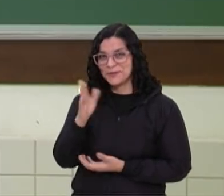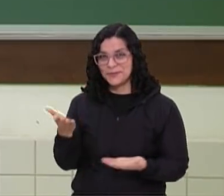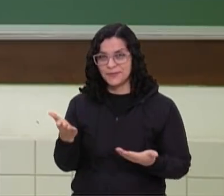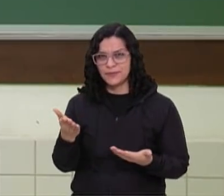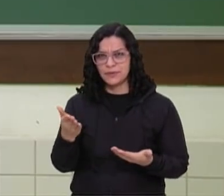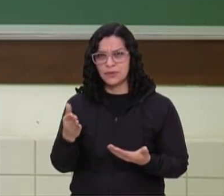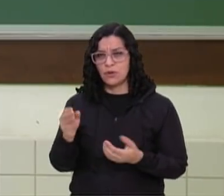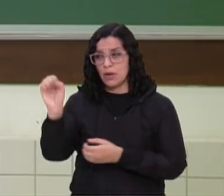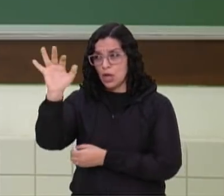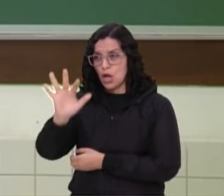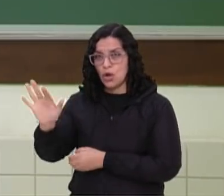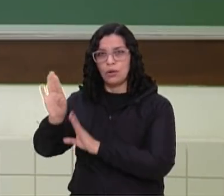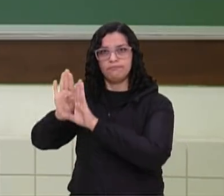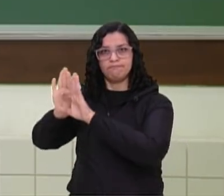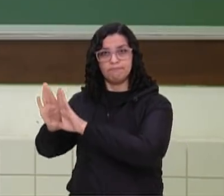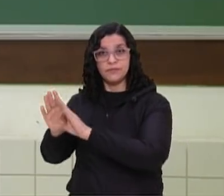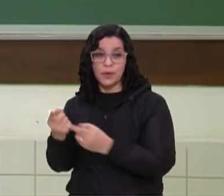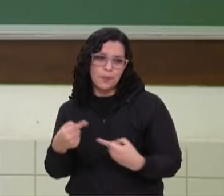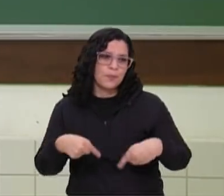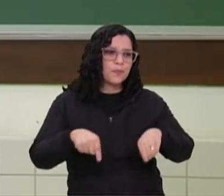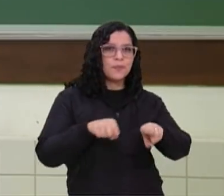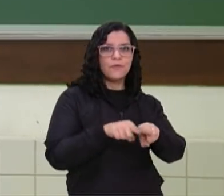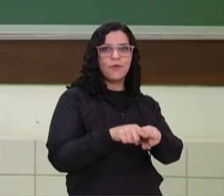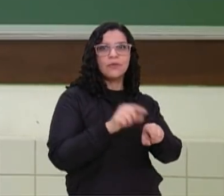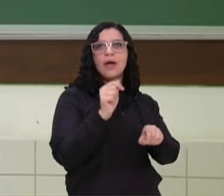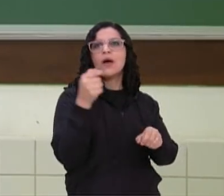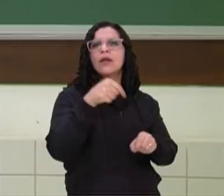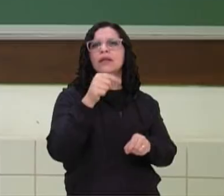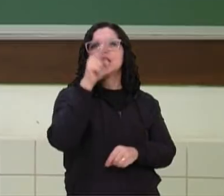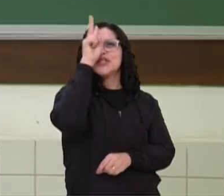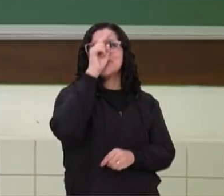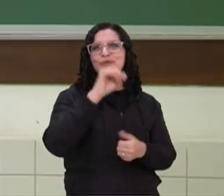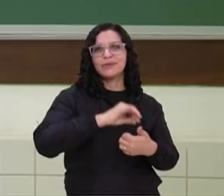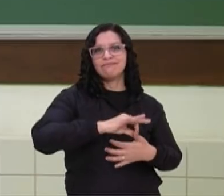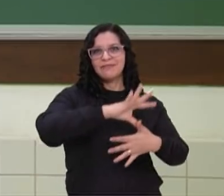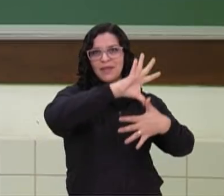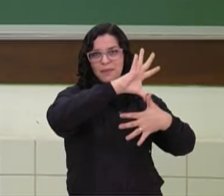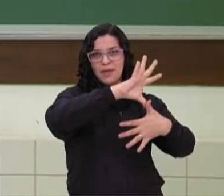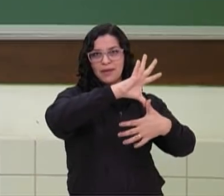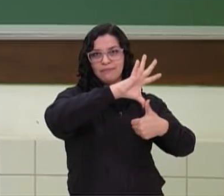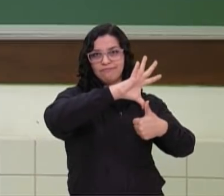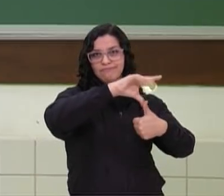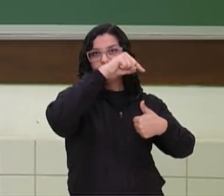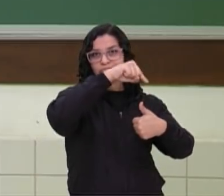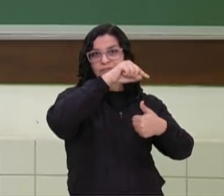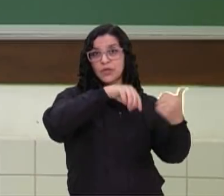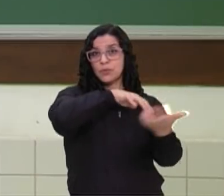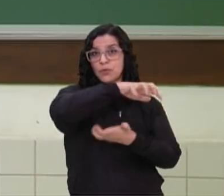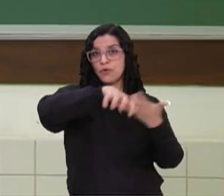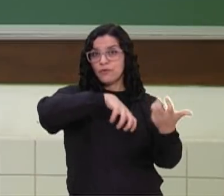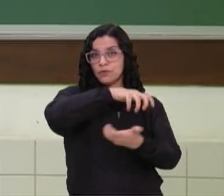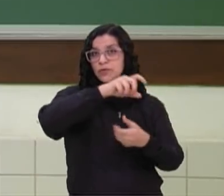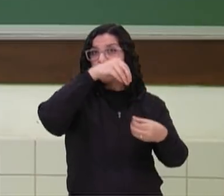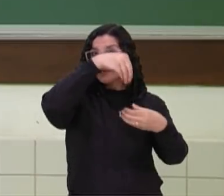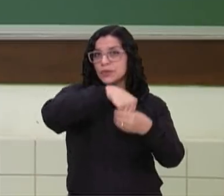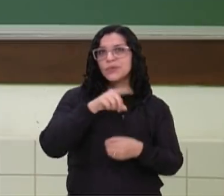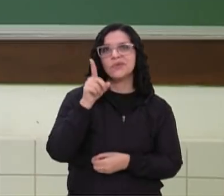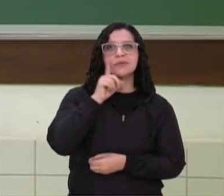história europeia e vamos para a história americana, entender esse grande acontecimento que foi a Revolução